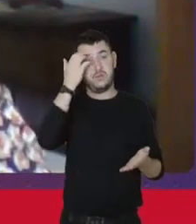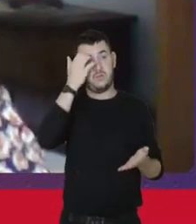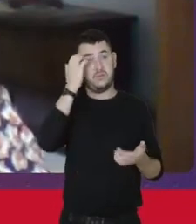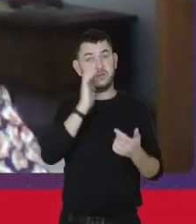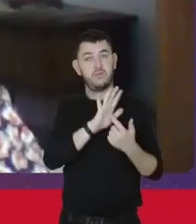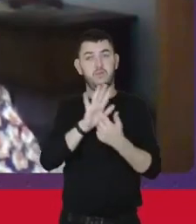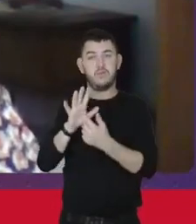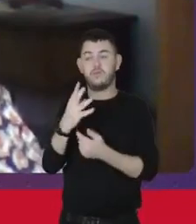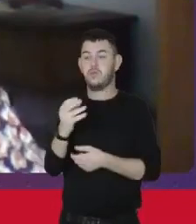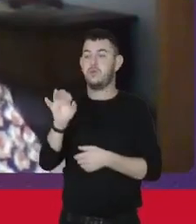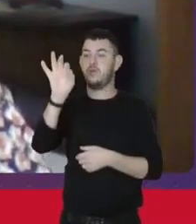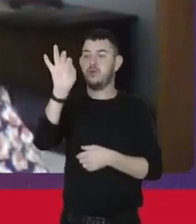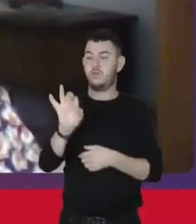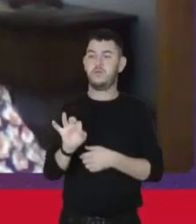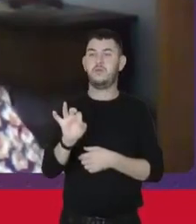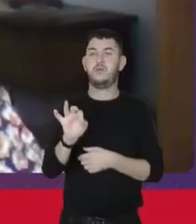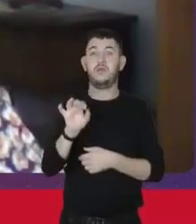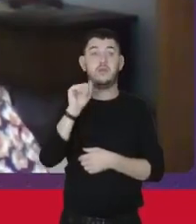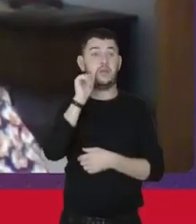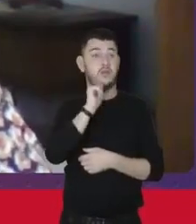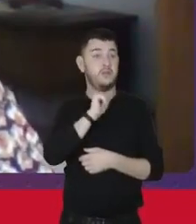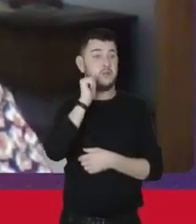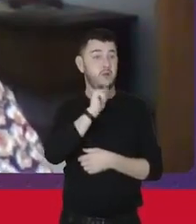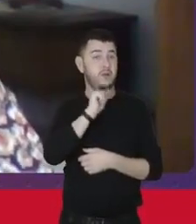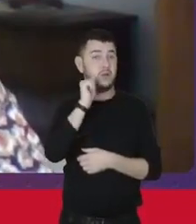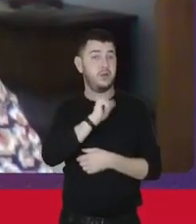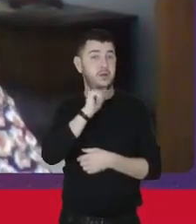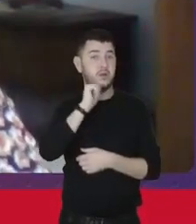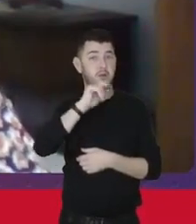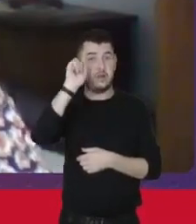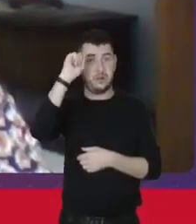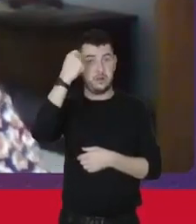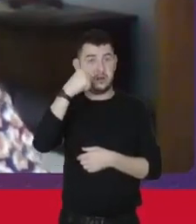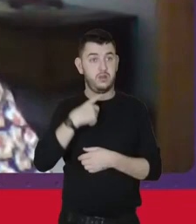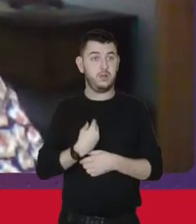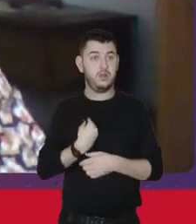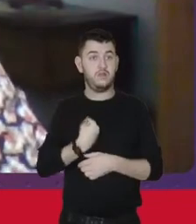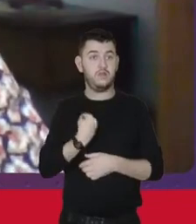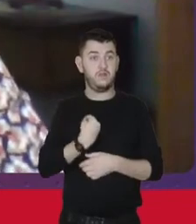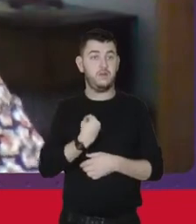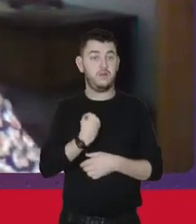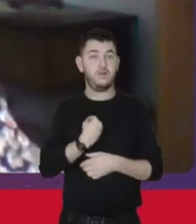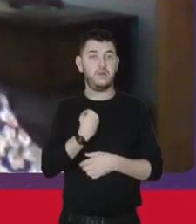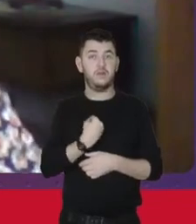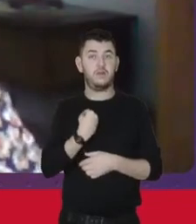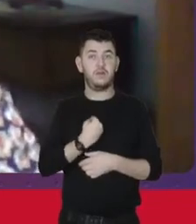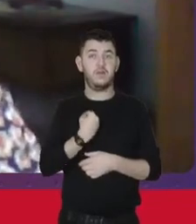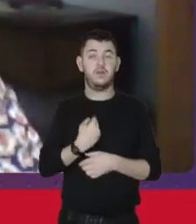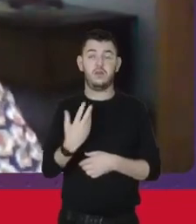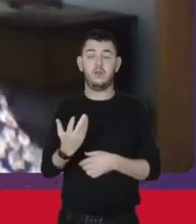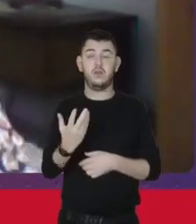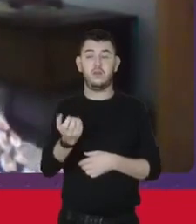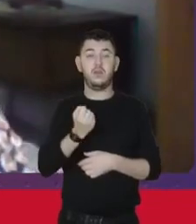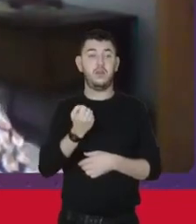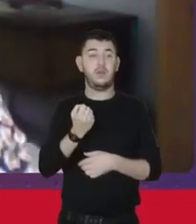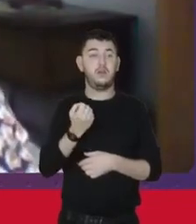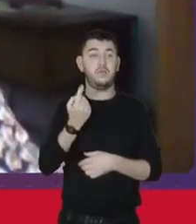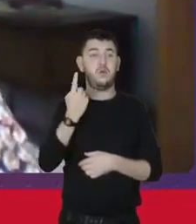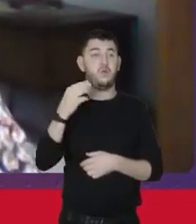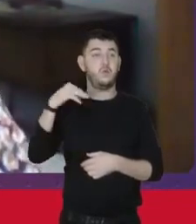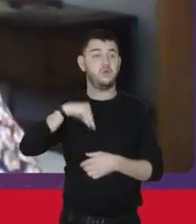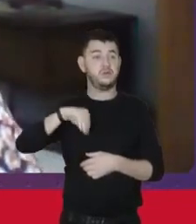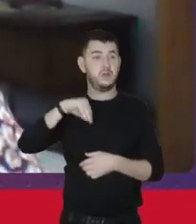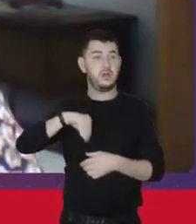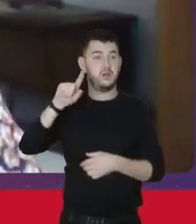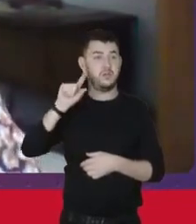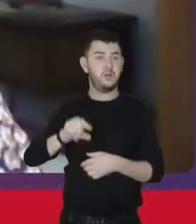mais de 40% das mulheres negras ocupadas recebem até um salário mínimo. Nós temos